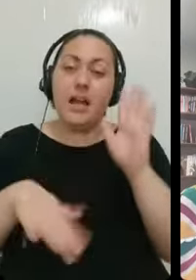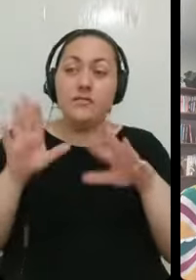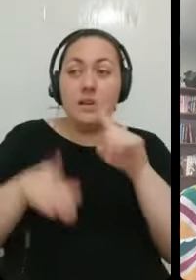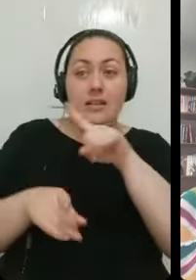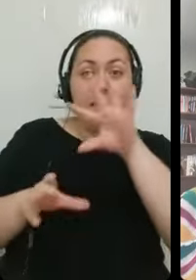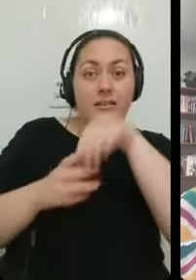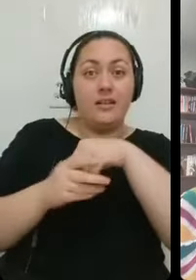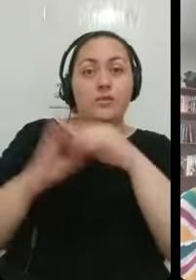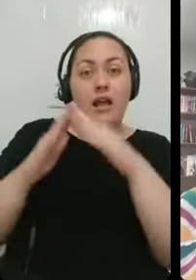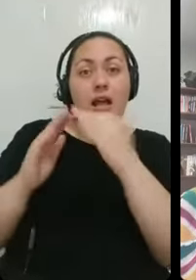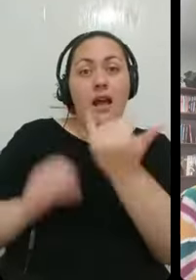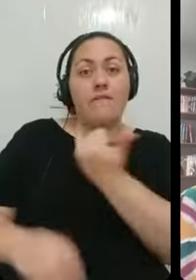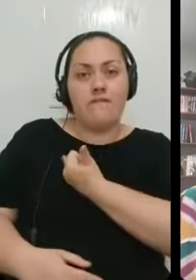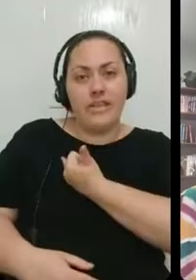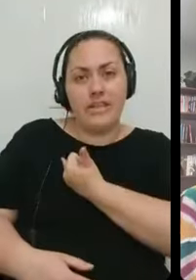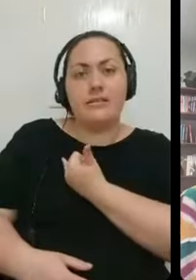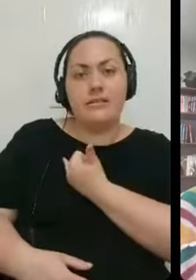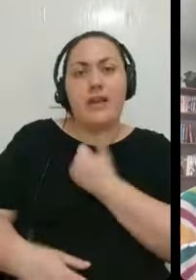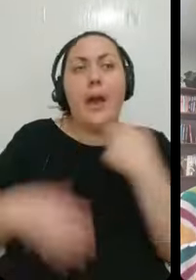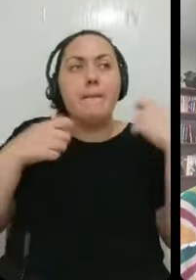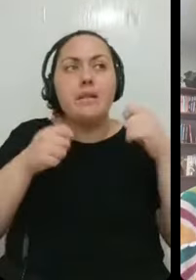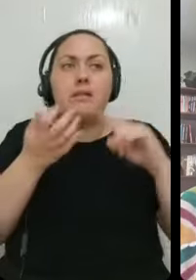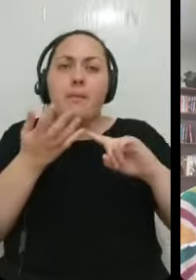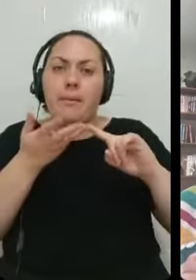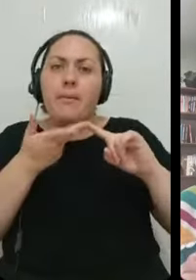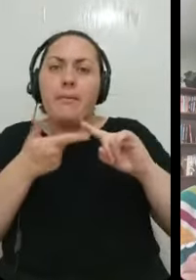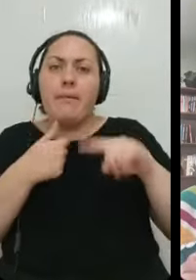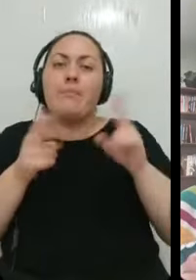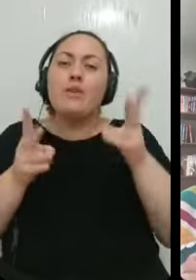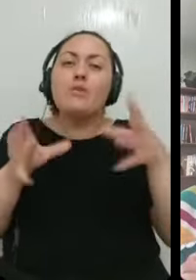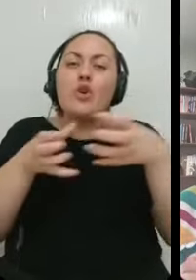algumas necessidades gerais, assim, do grupo, né.